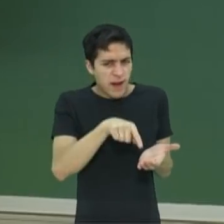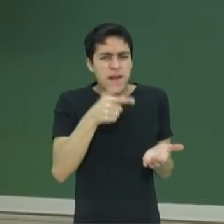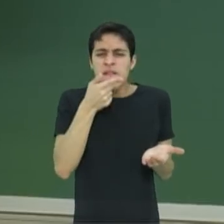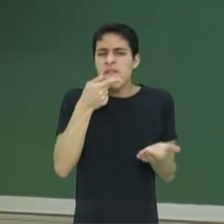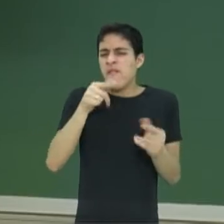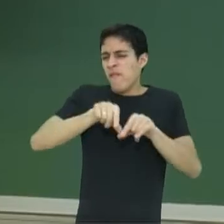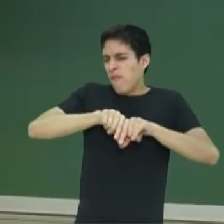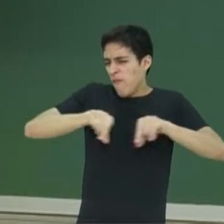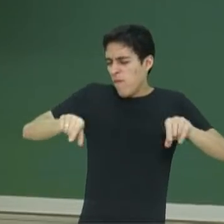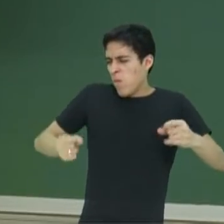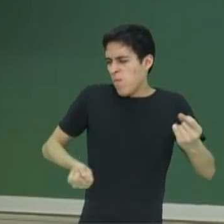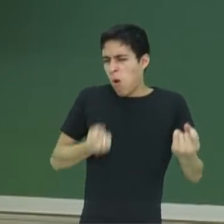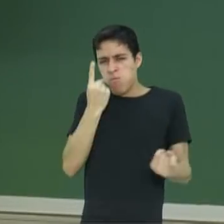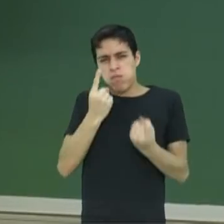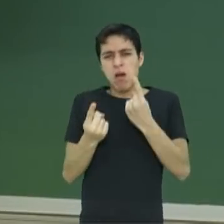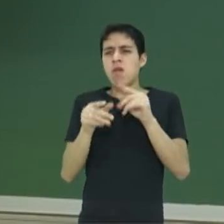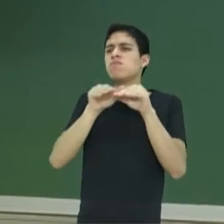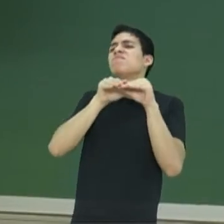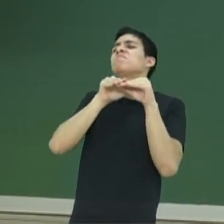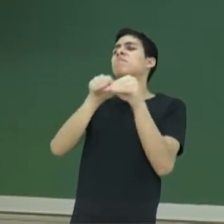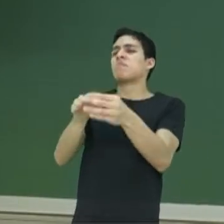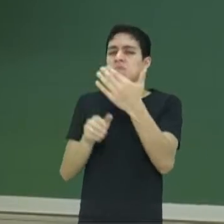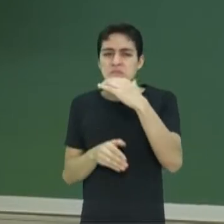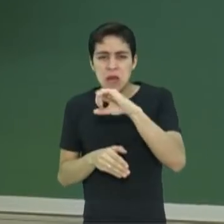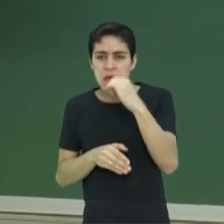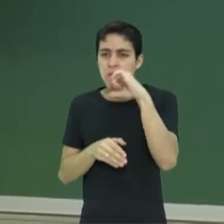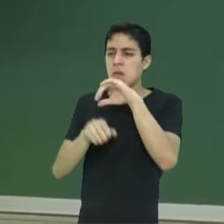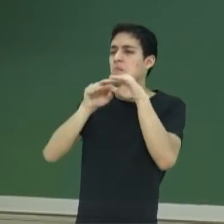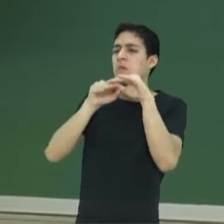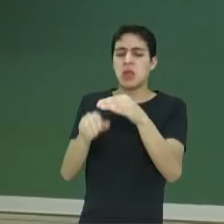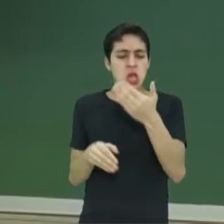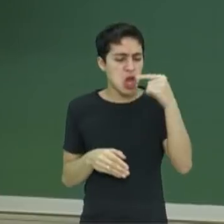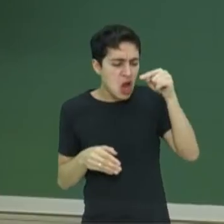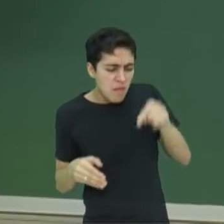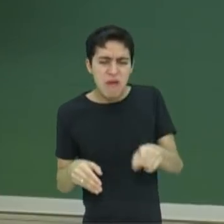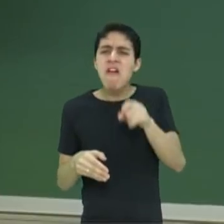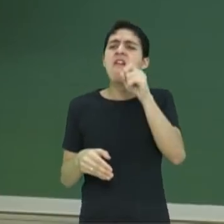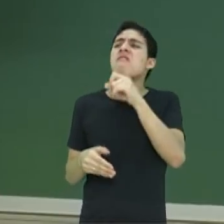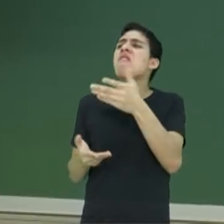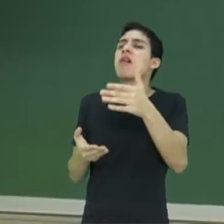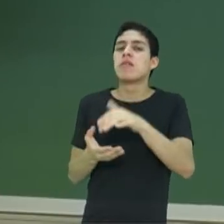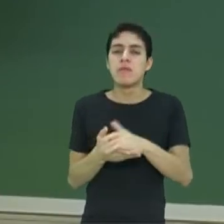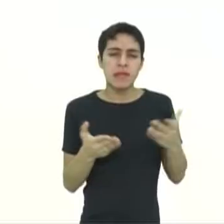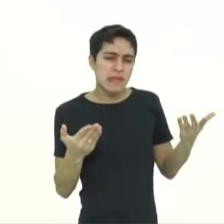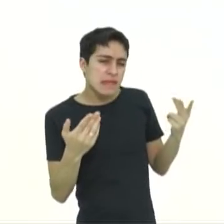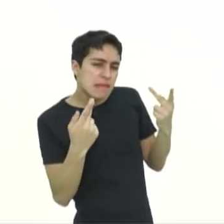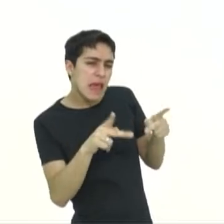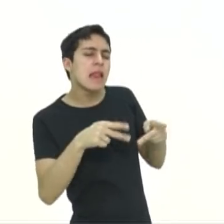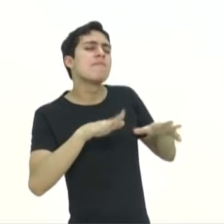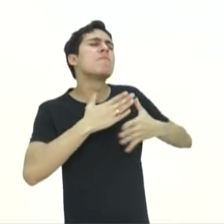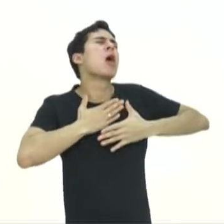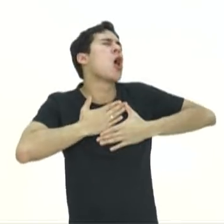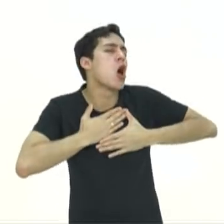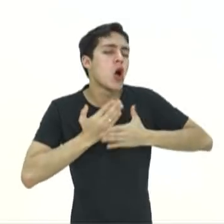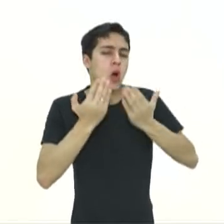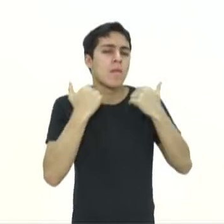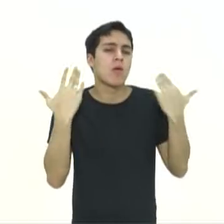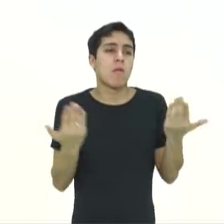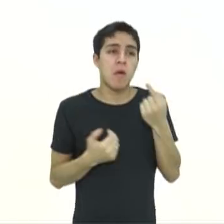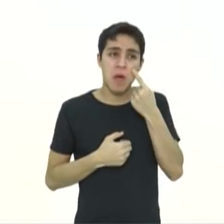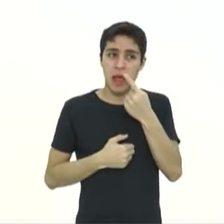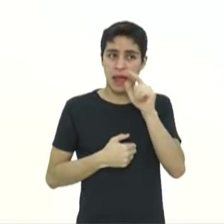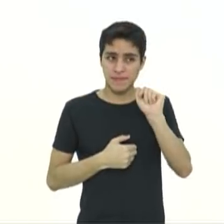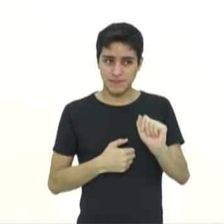estranha, né, para se dirigir aos pais, comida de velho. Que comida é a preferida dele? Letra A, batata frita e